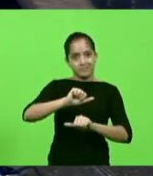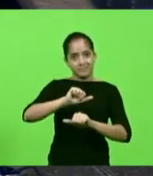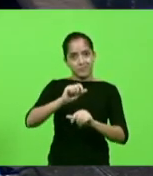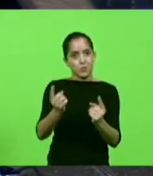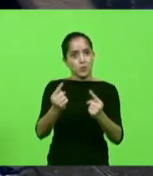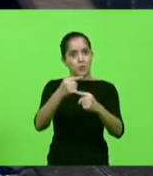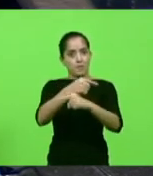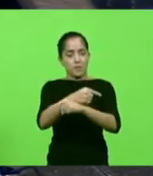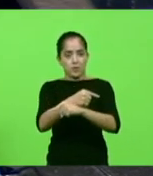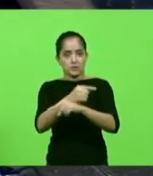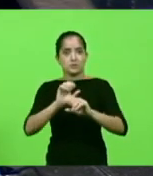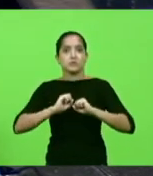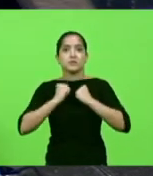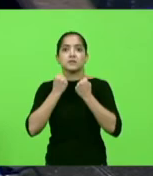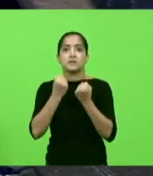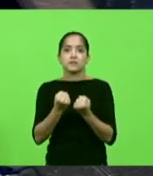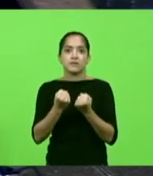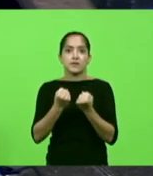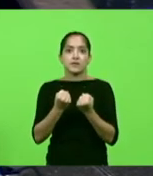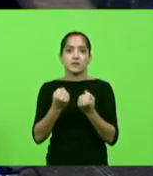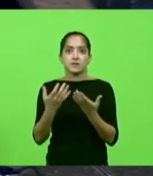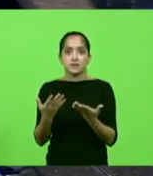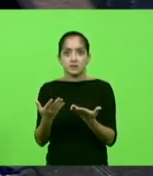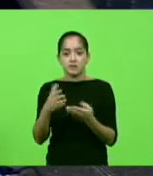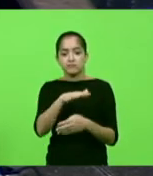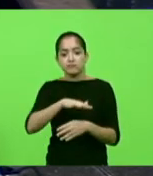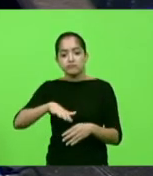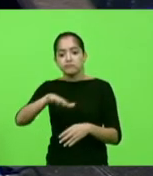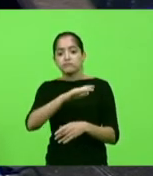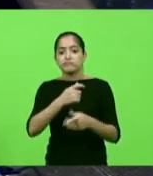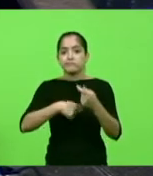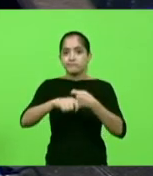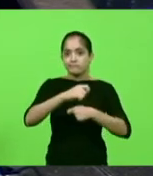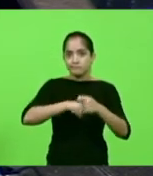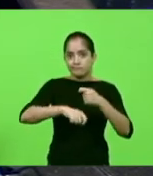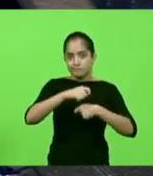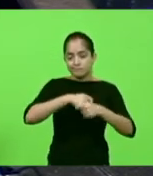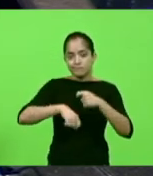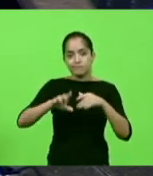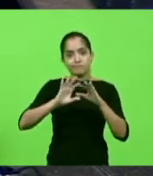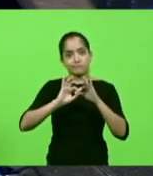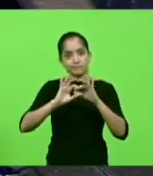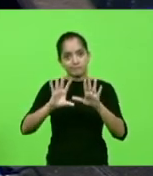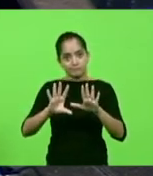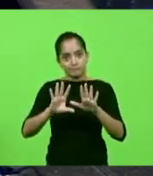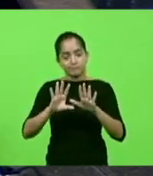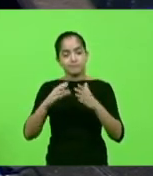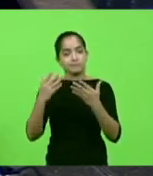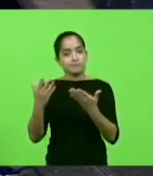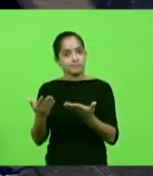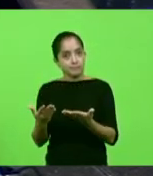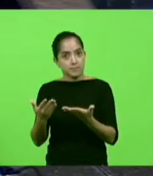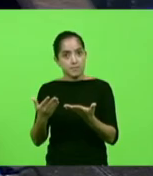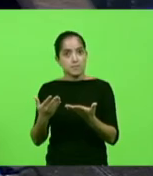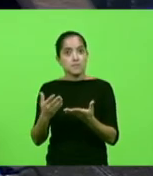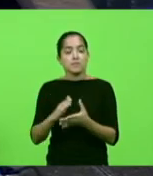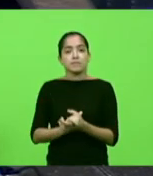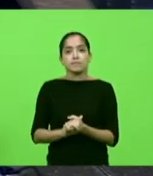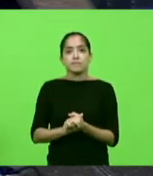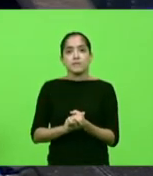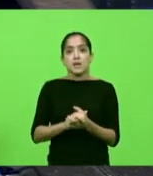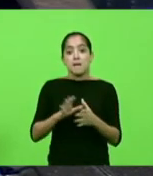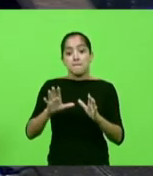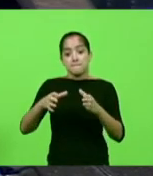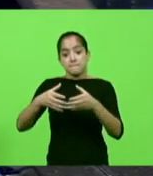liberais e conservadores no mundo todo, um ambiente de negócios racional e livre. Portanto, parte da nossa nova